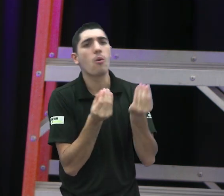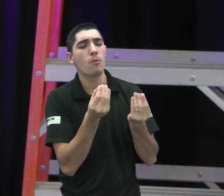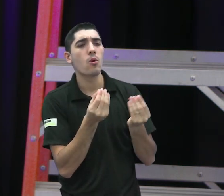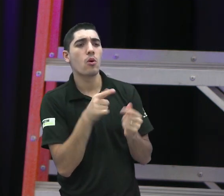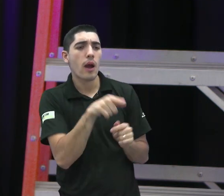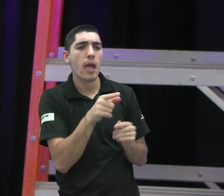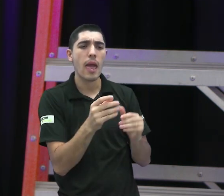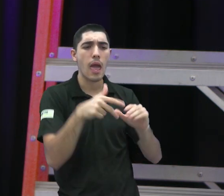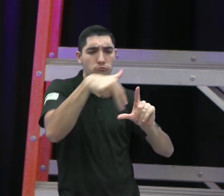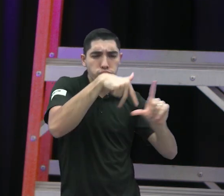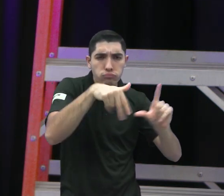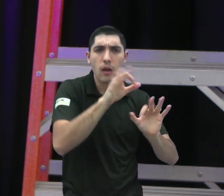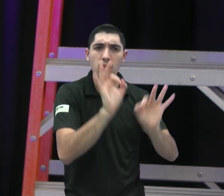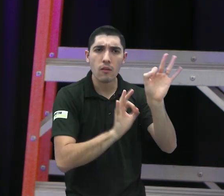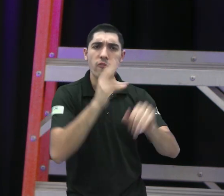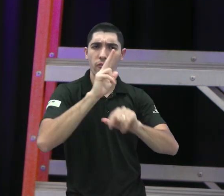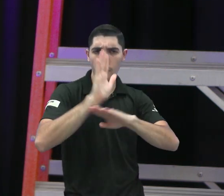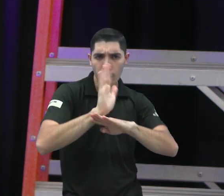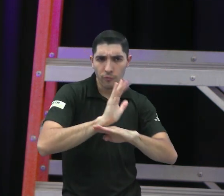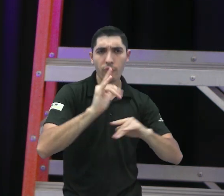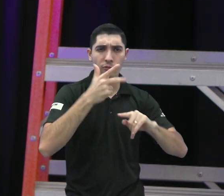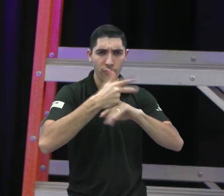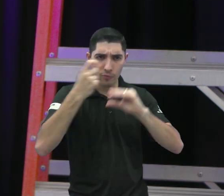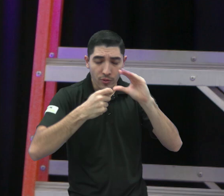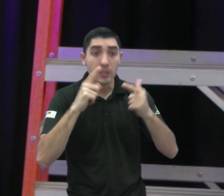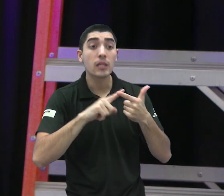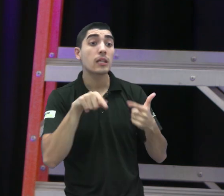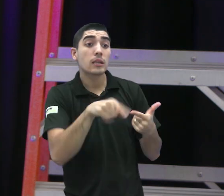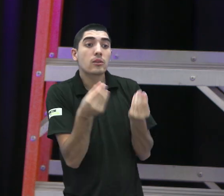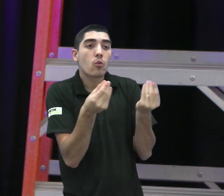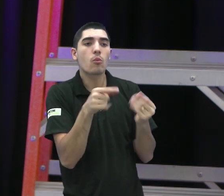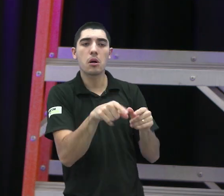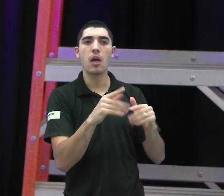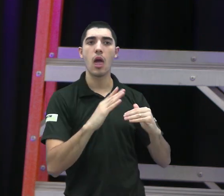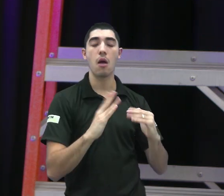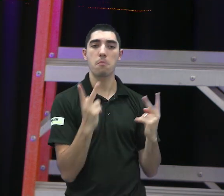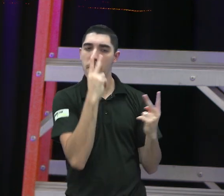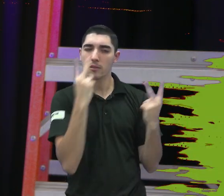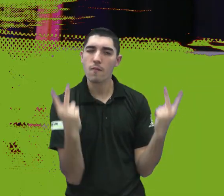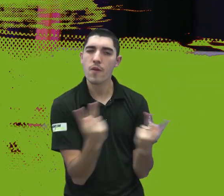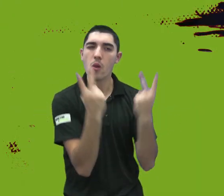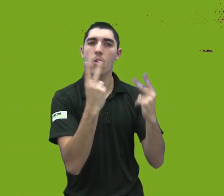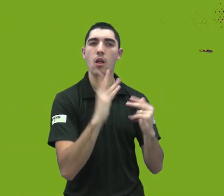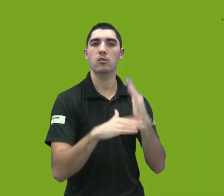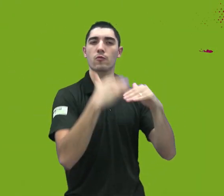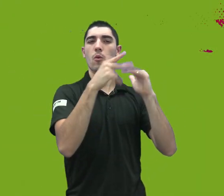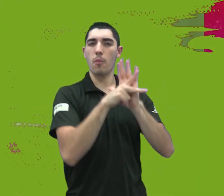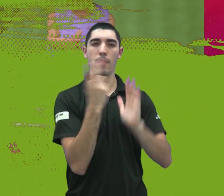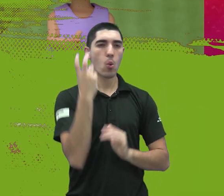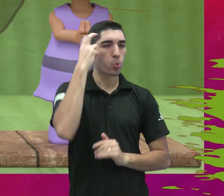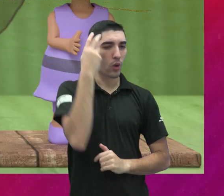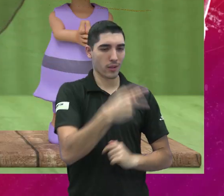das personagens e a valorização cultural aí, né, popular do Vale do Paraíba.